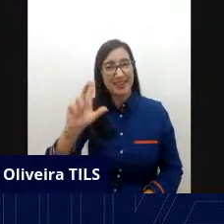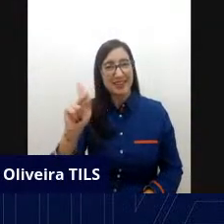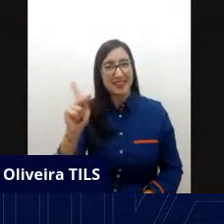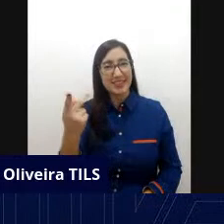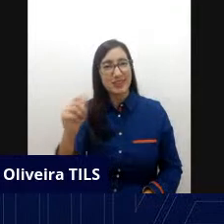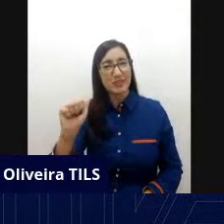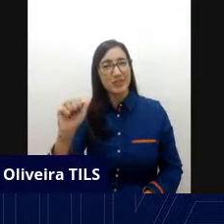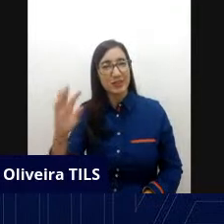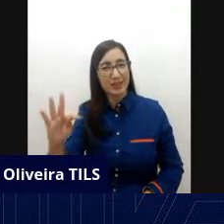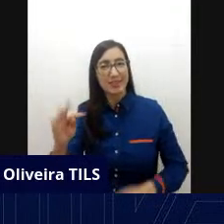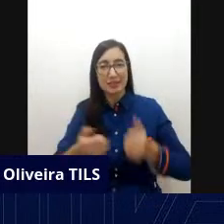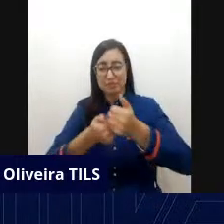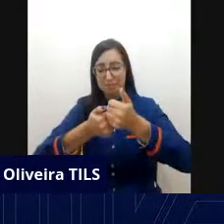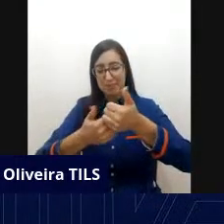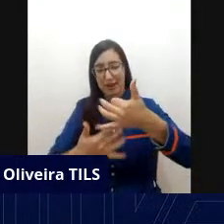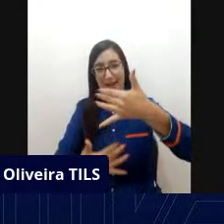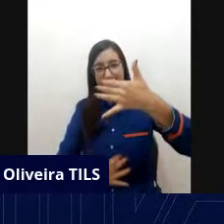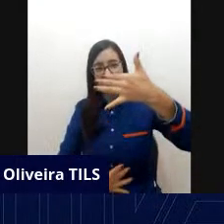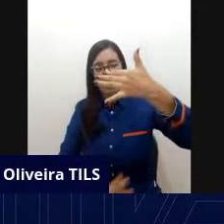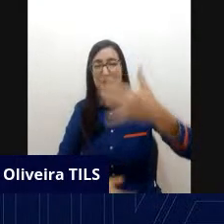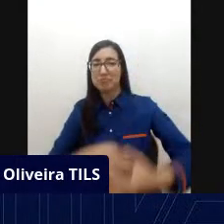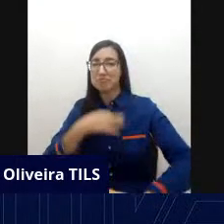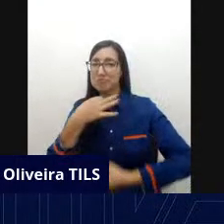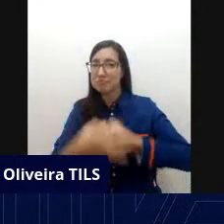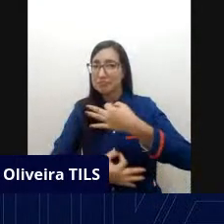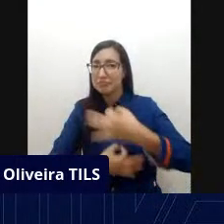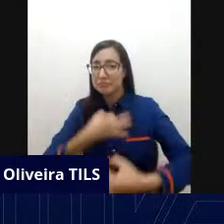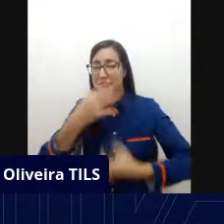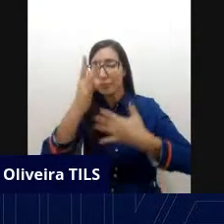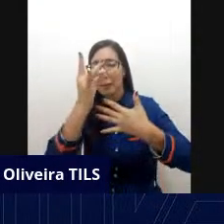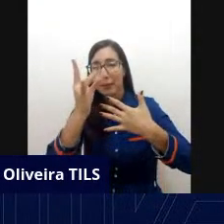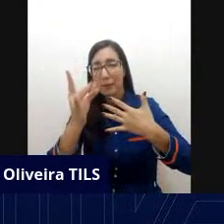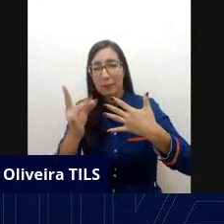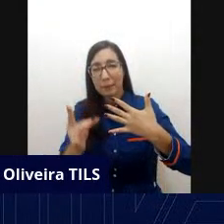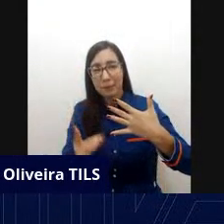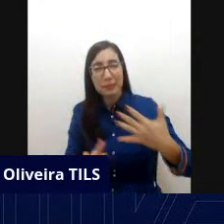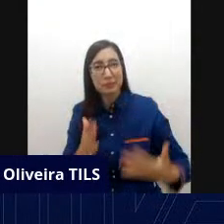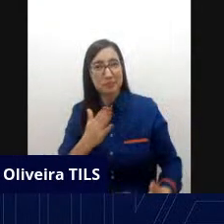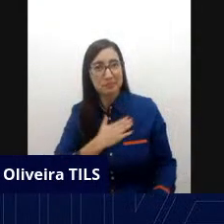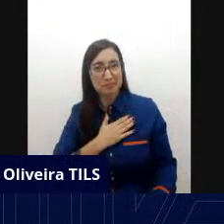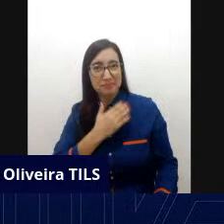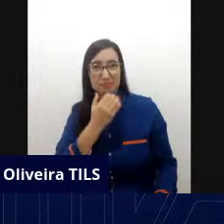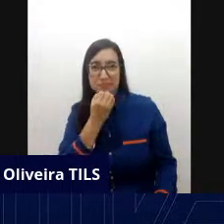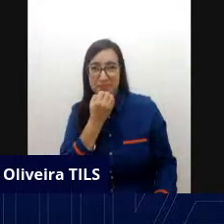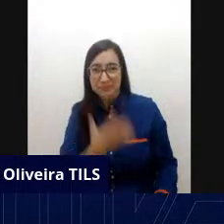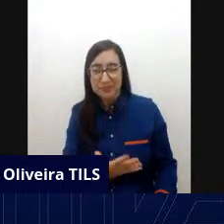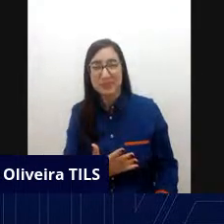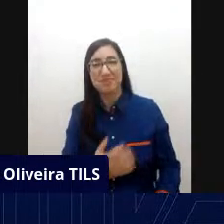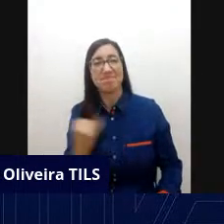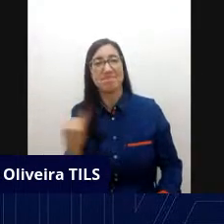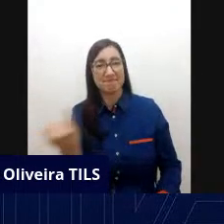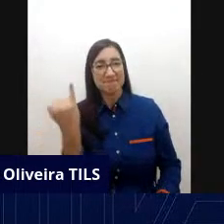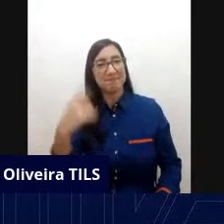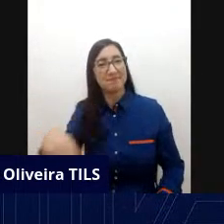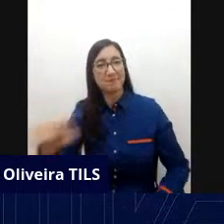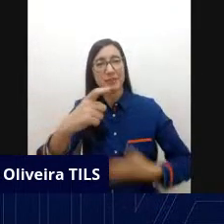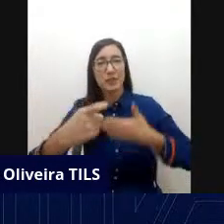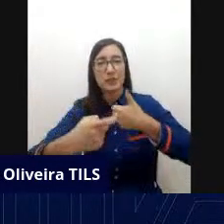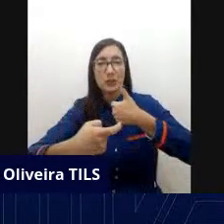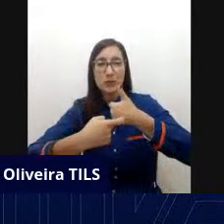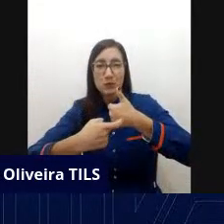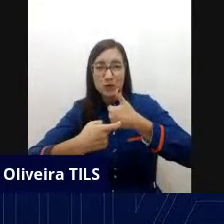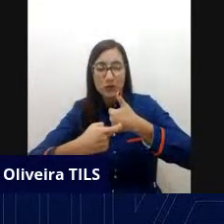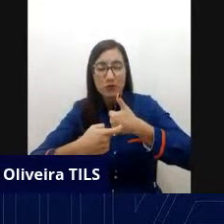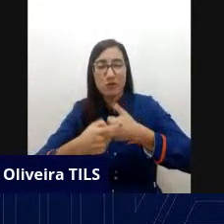Facebook para a galera seguir. É importante vocês curtirem o vídeo, curtir a página para poder dar alcance, né? As redes sociais, elas têm uma